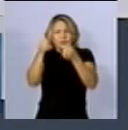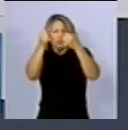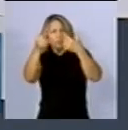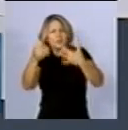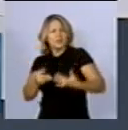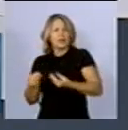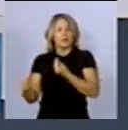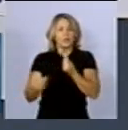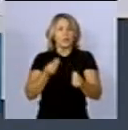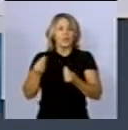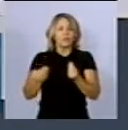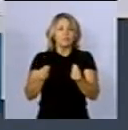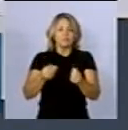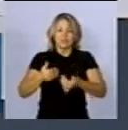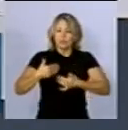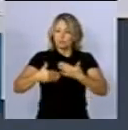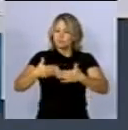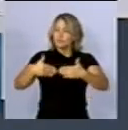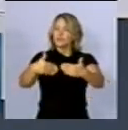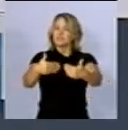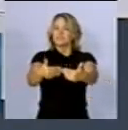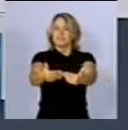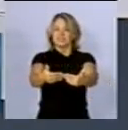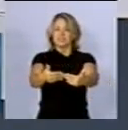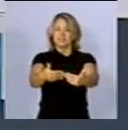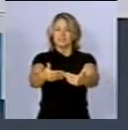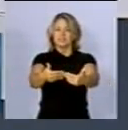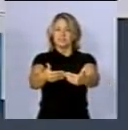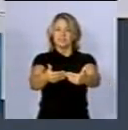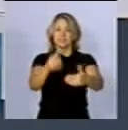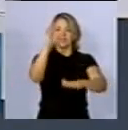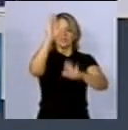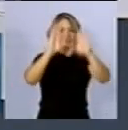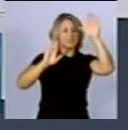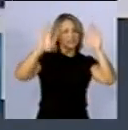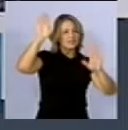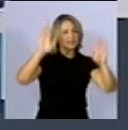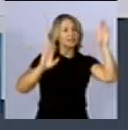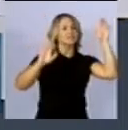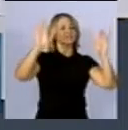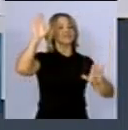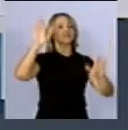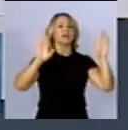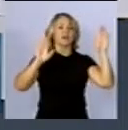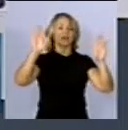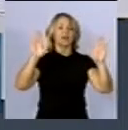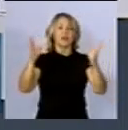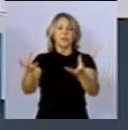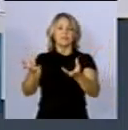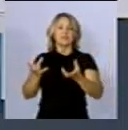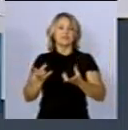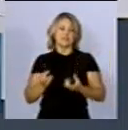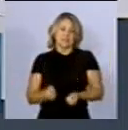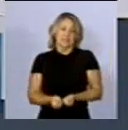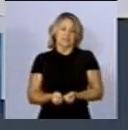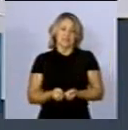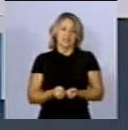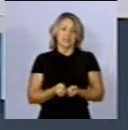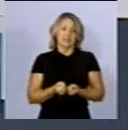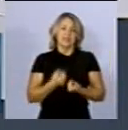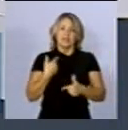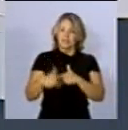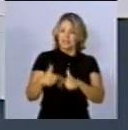como que funciona o processo de concorrência, licitação para a aquisição, enfim, e prestação